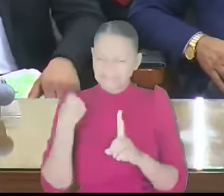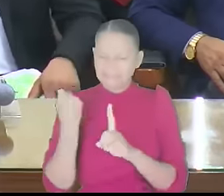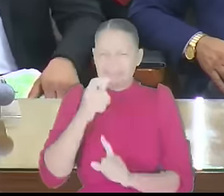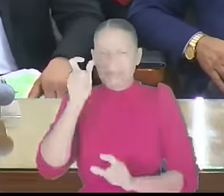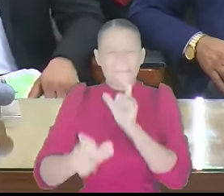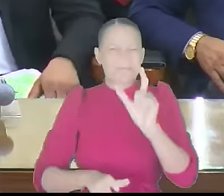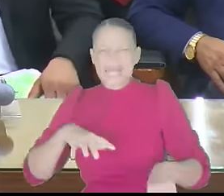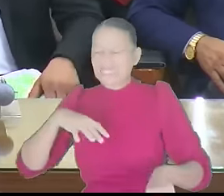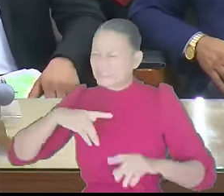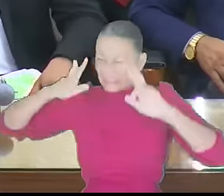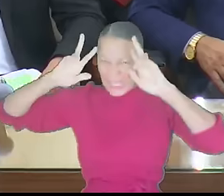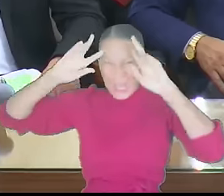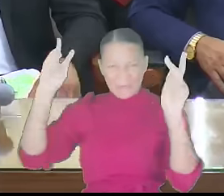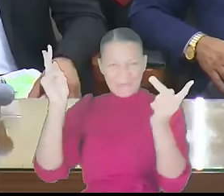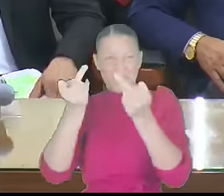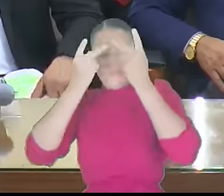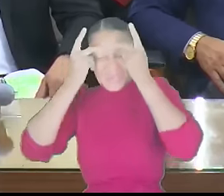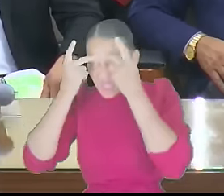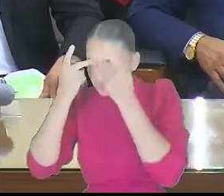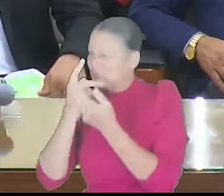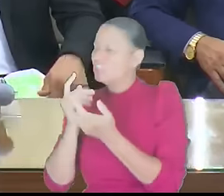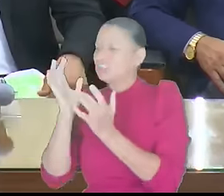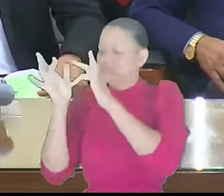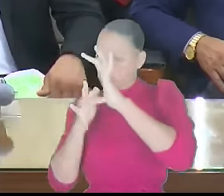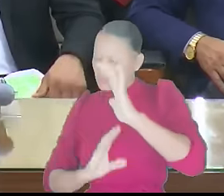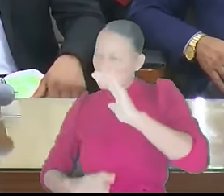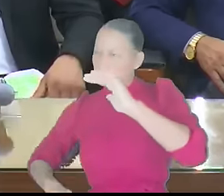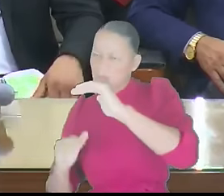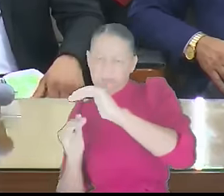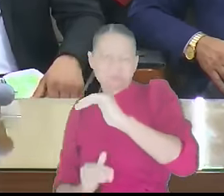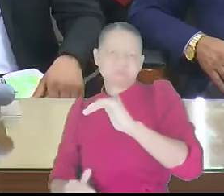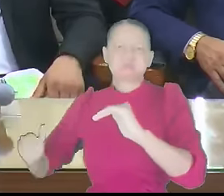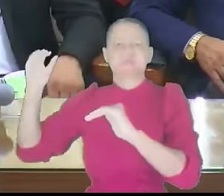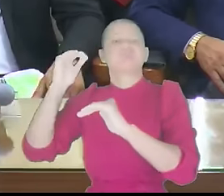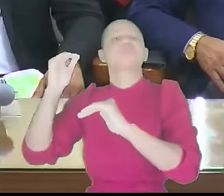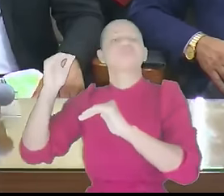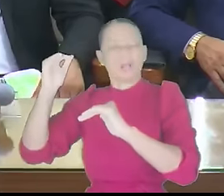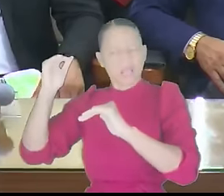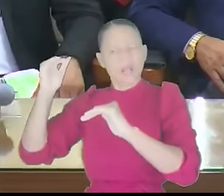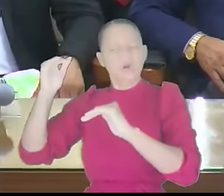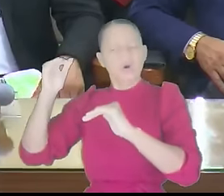rebelde, Cristo é maior do que a rebeldia desta sociedade.